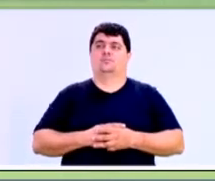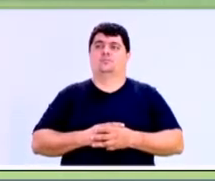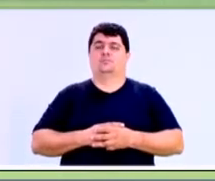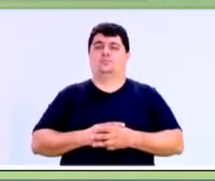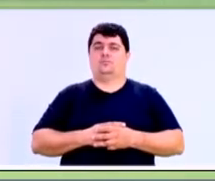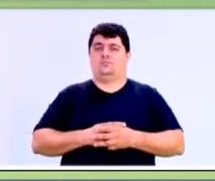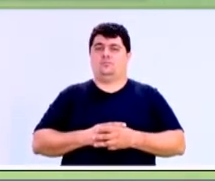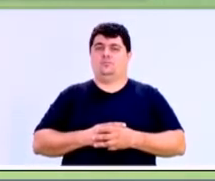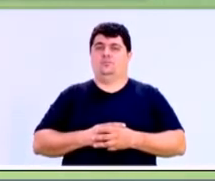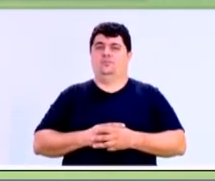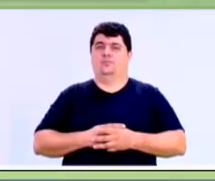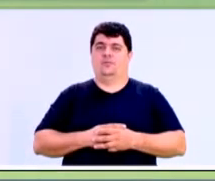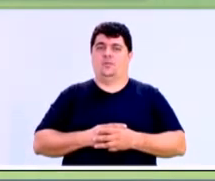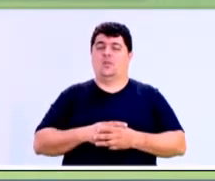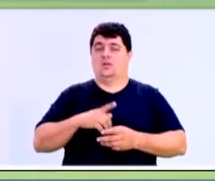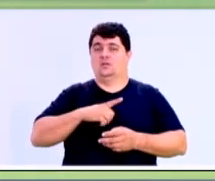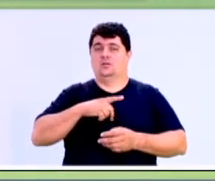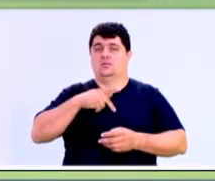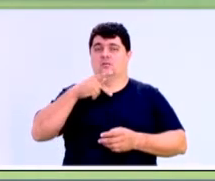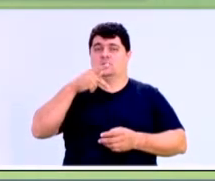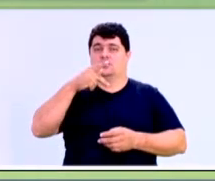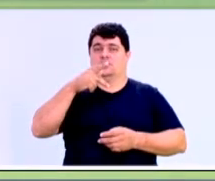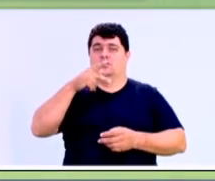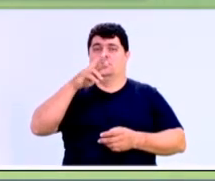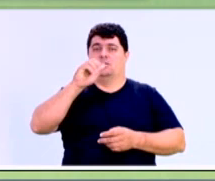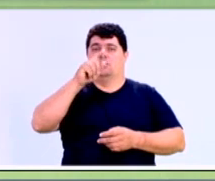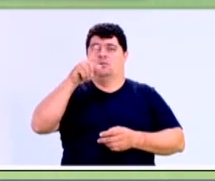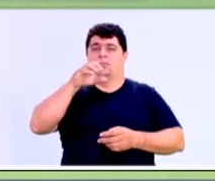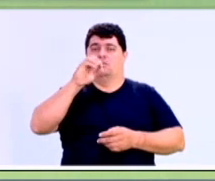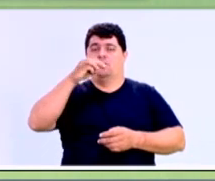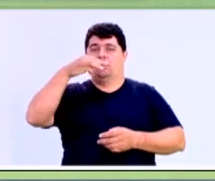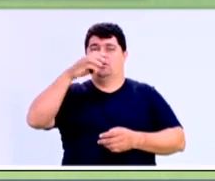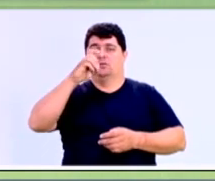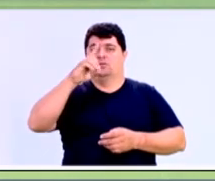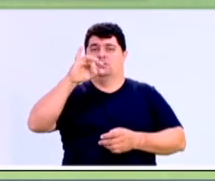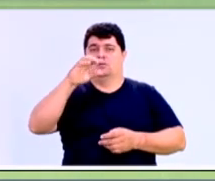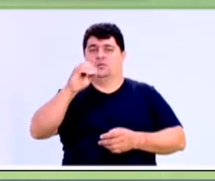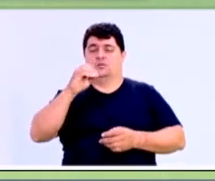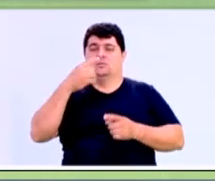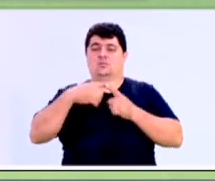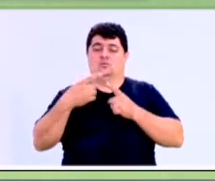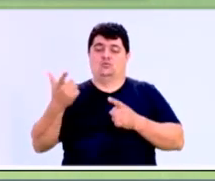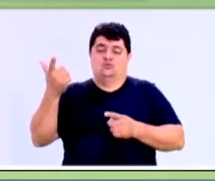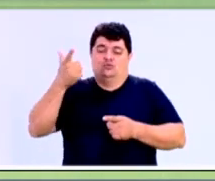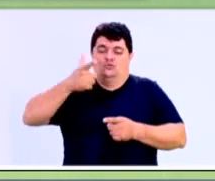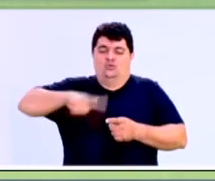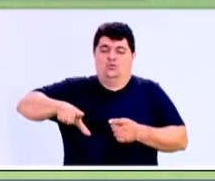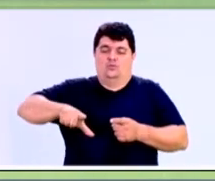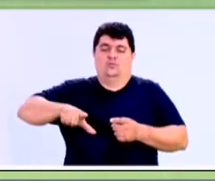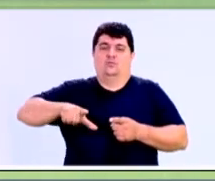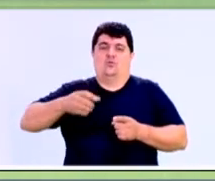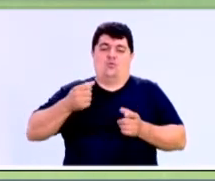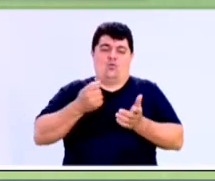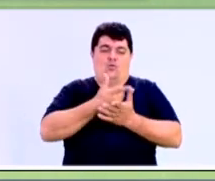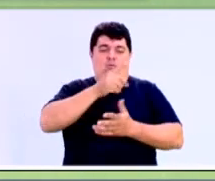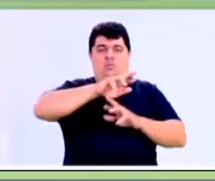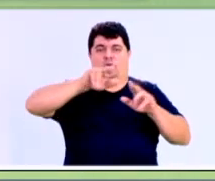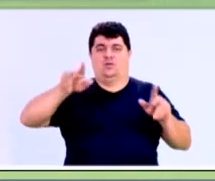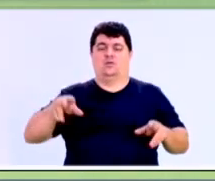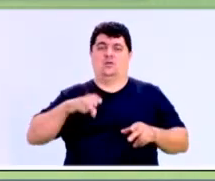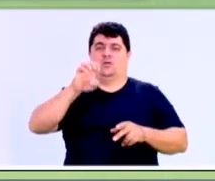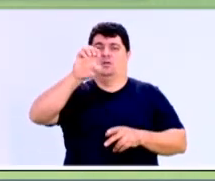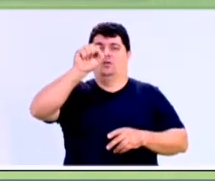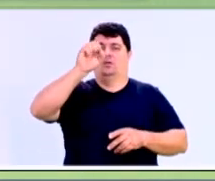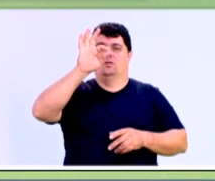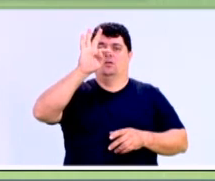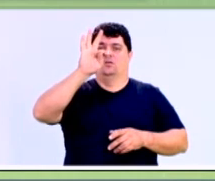Então, assim, entre esses prazos tem o prazo médio de renovação de estoques, ou seja, quanto que o estoque demora